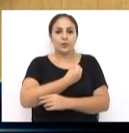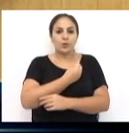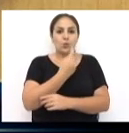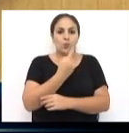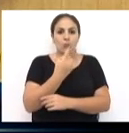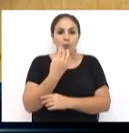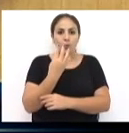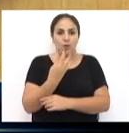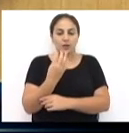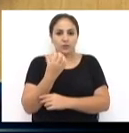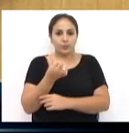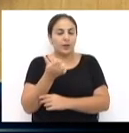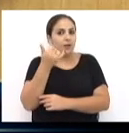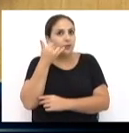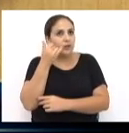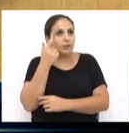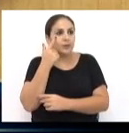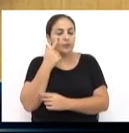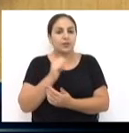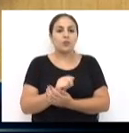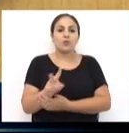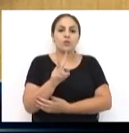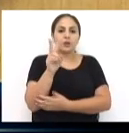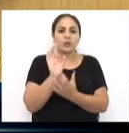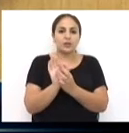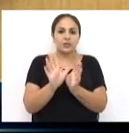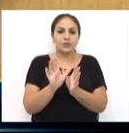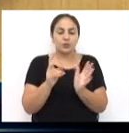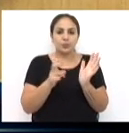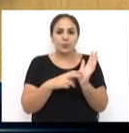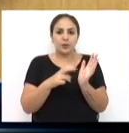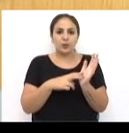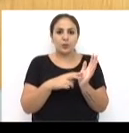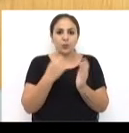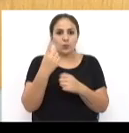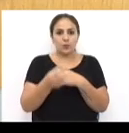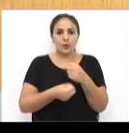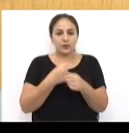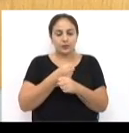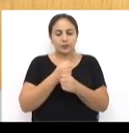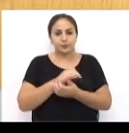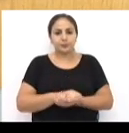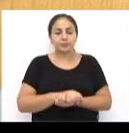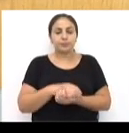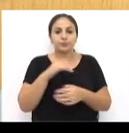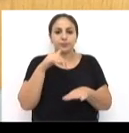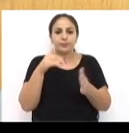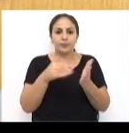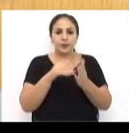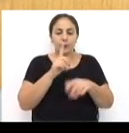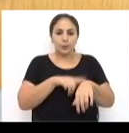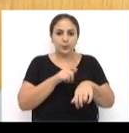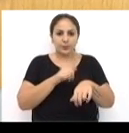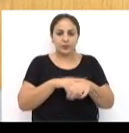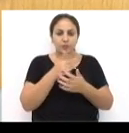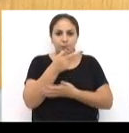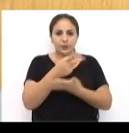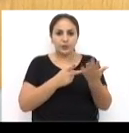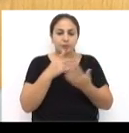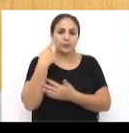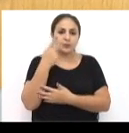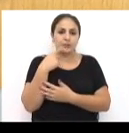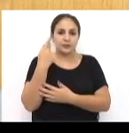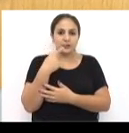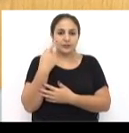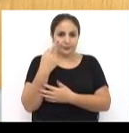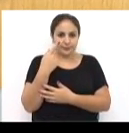146. O valor ficará disponível no banco durante 1 ano. Até o momento foram protocolados pelos vereadores